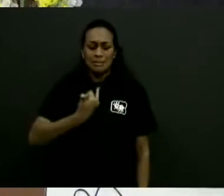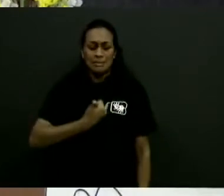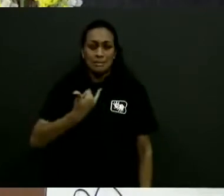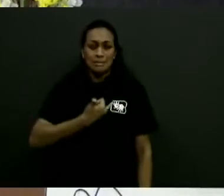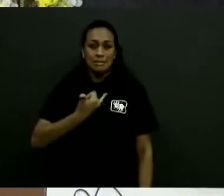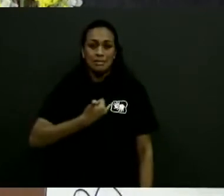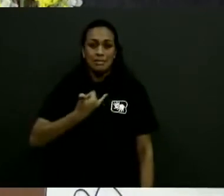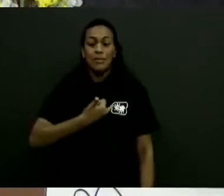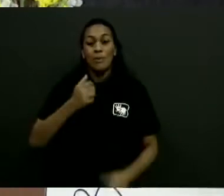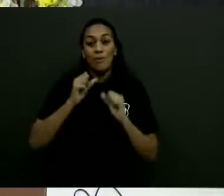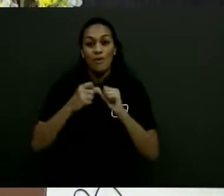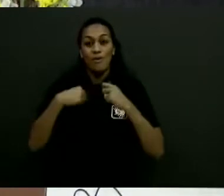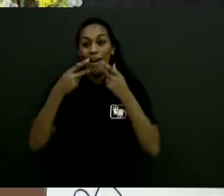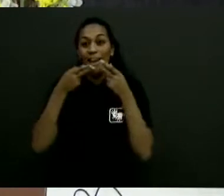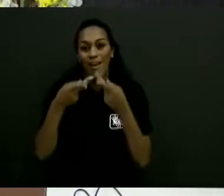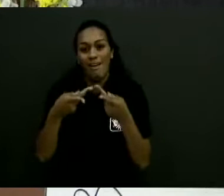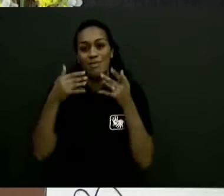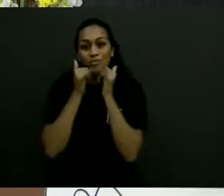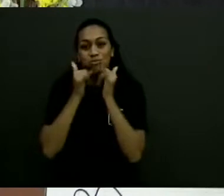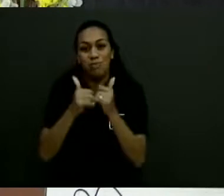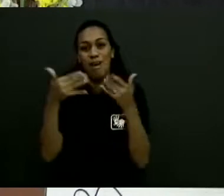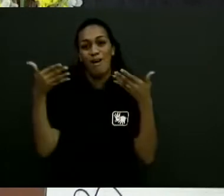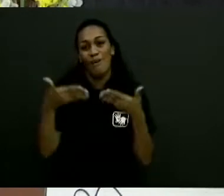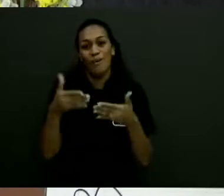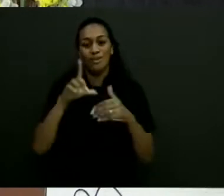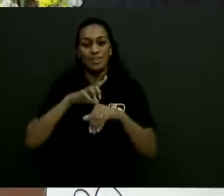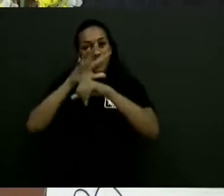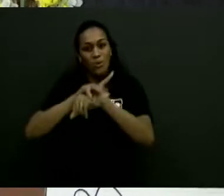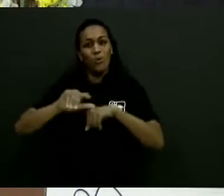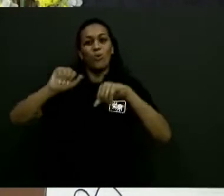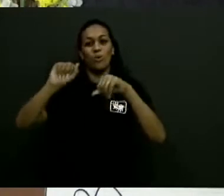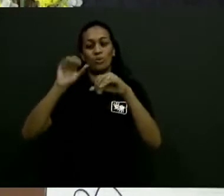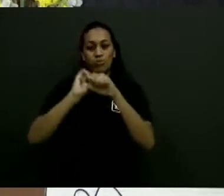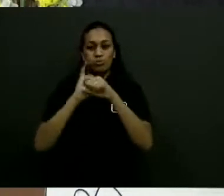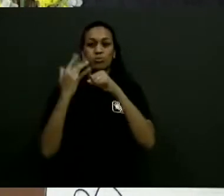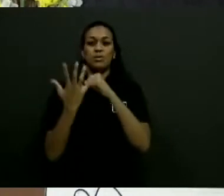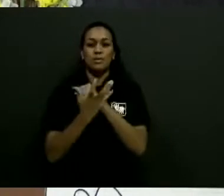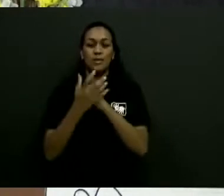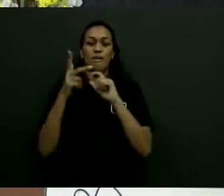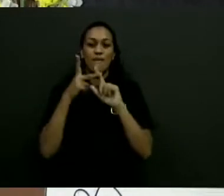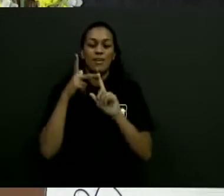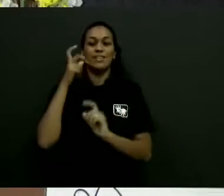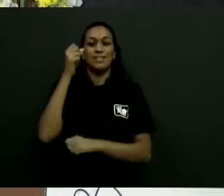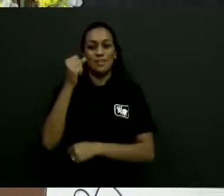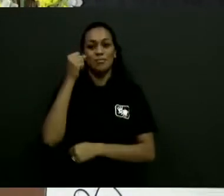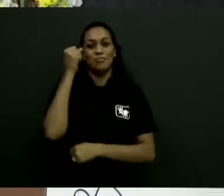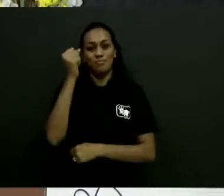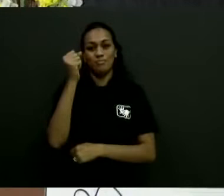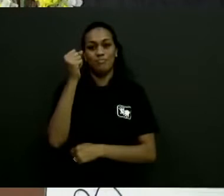tive a oportunidade de testemunhar lá. Então, glória a Deus, né, Pastor Luiz? Passamos por mais uma. Opa,